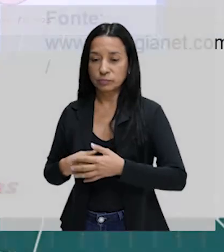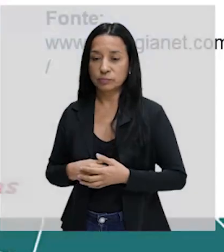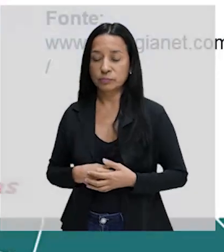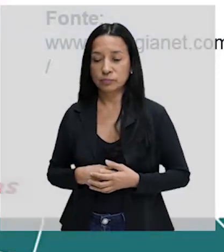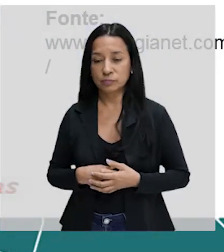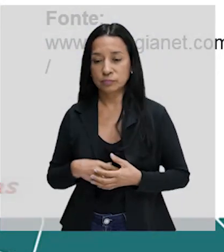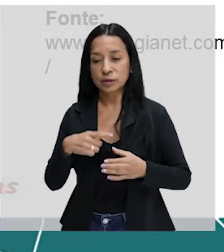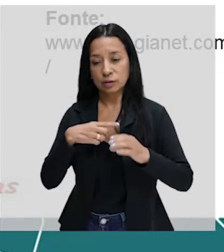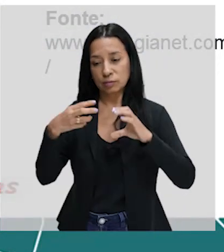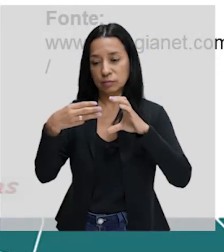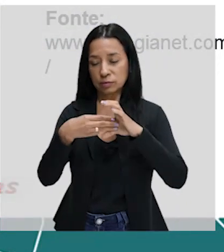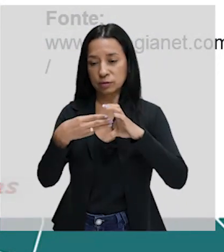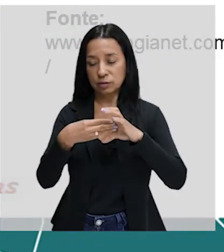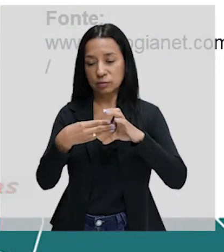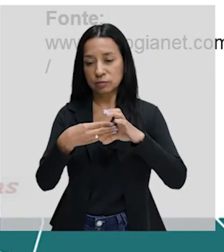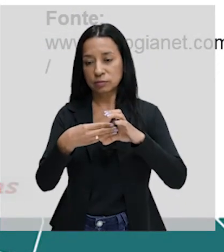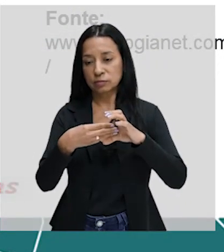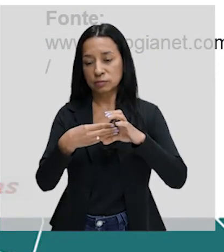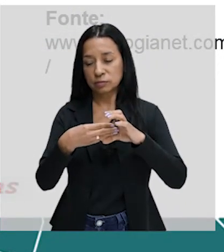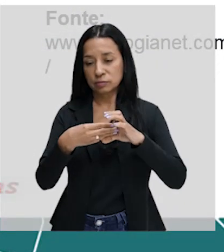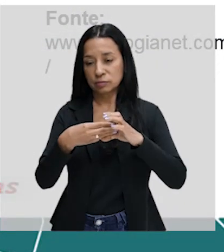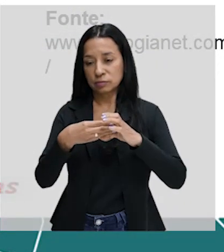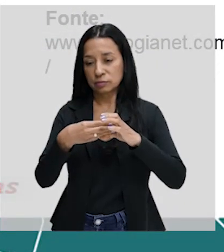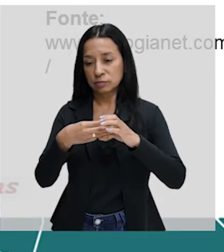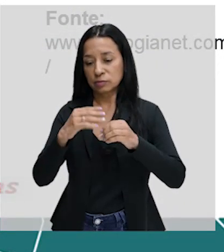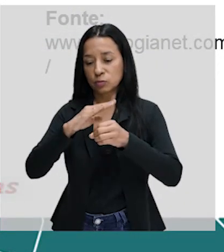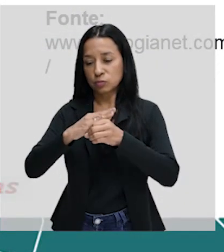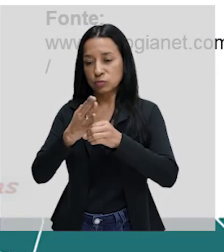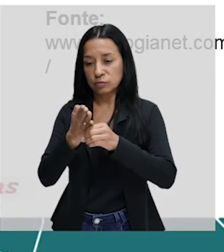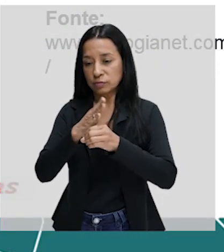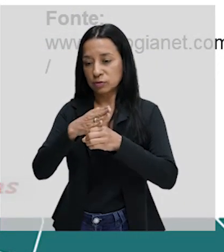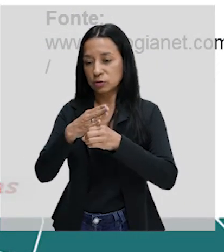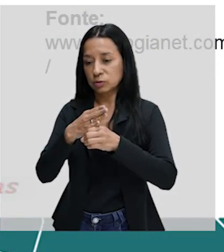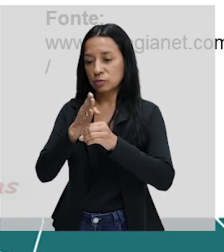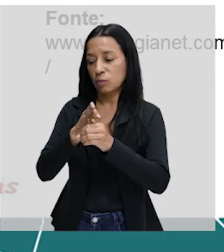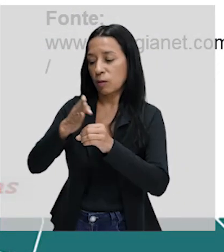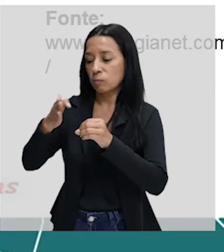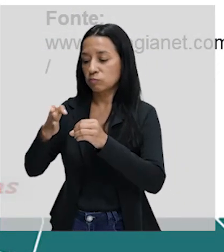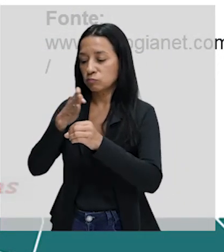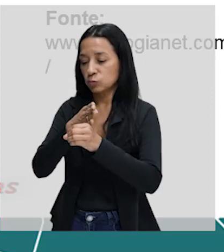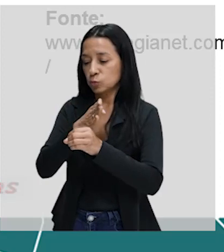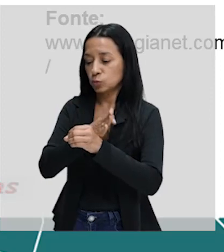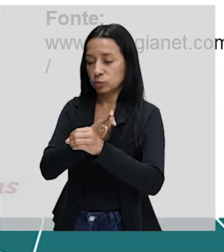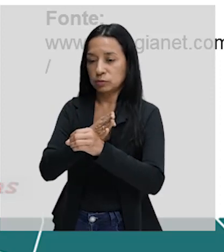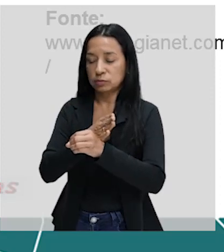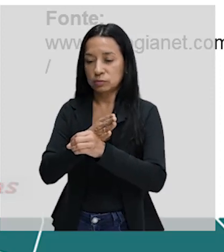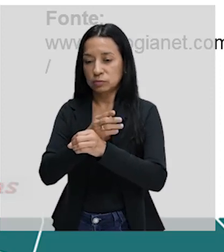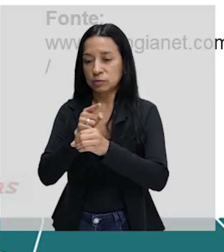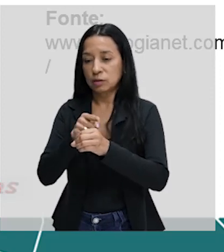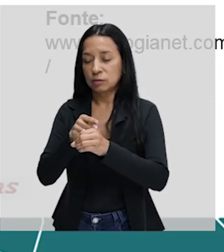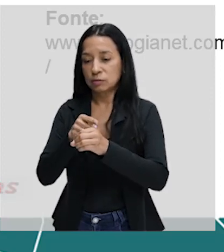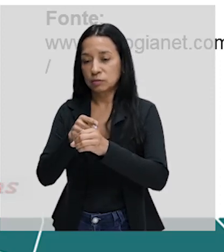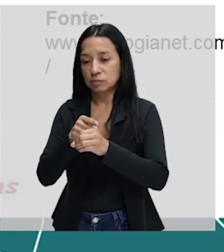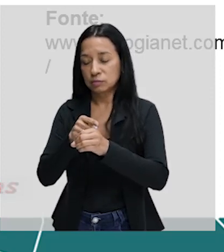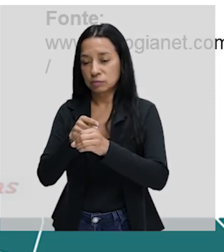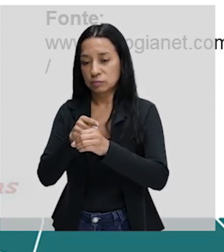uma célula que vai se dividir e vai se transformar em duas aqui, ó, tá? Então, para que ela se divida, ela vai passar